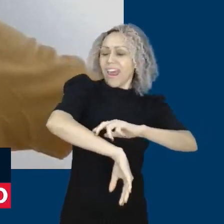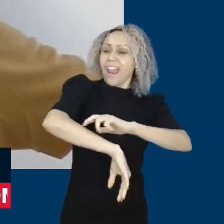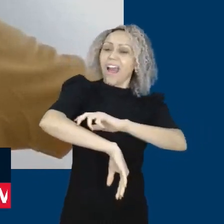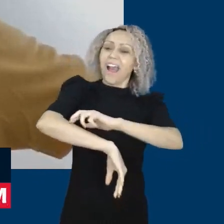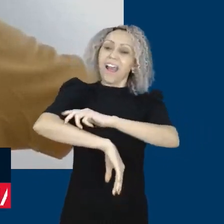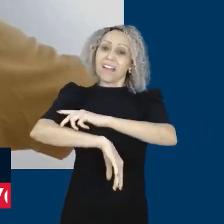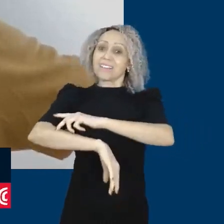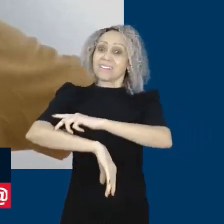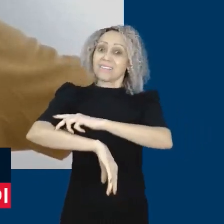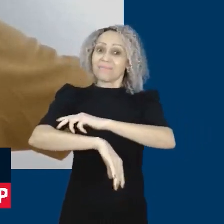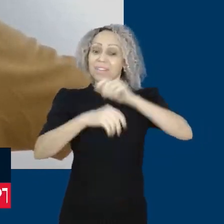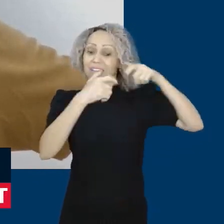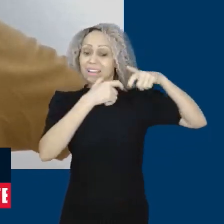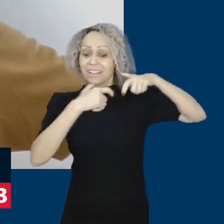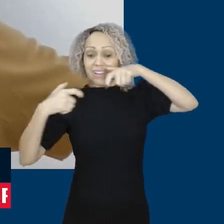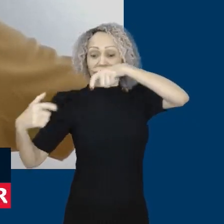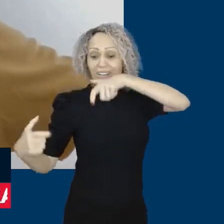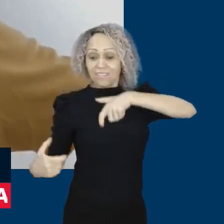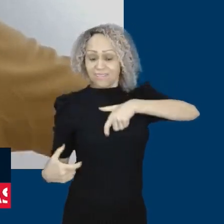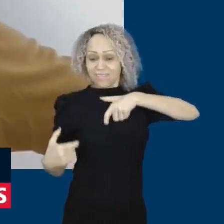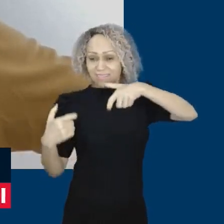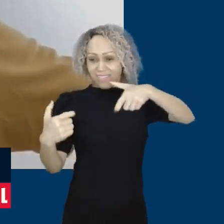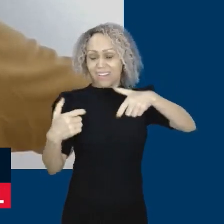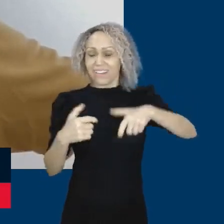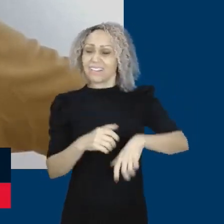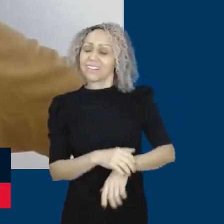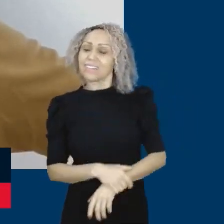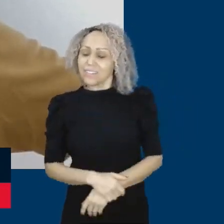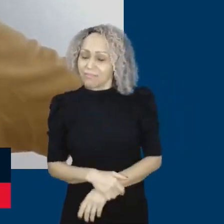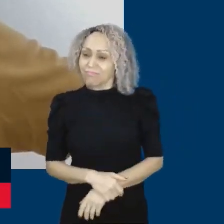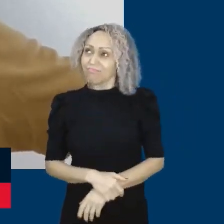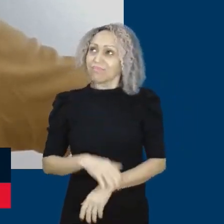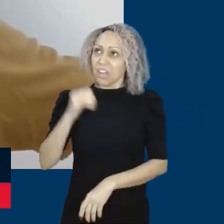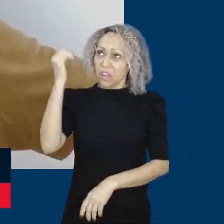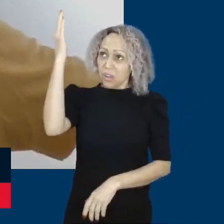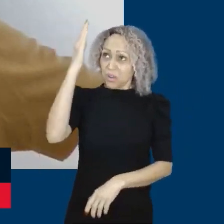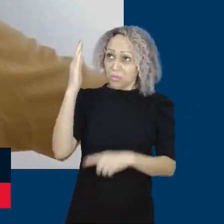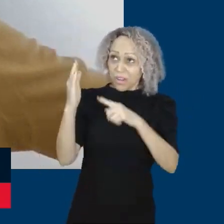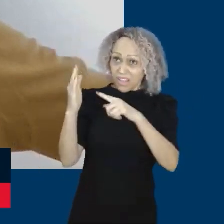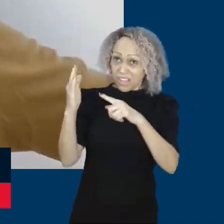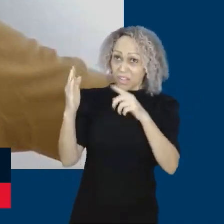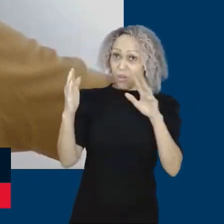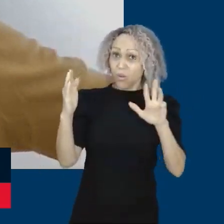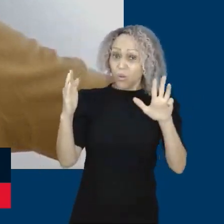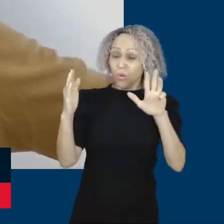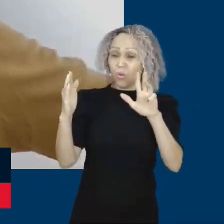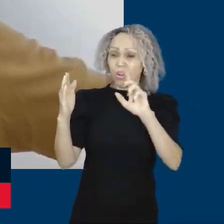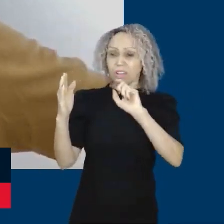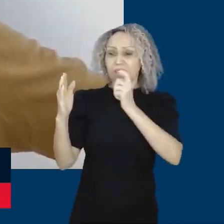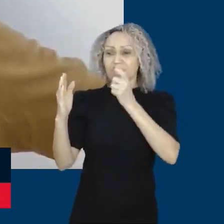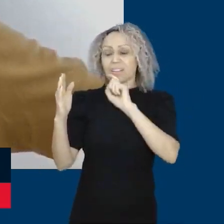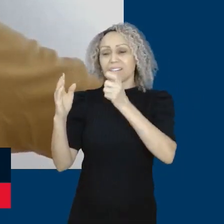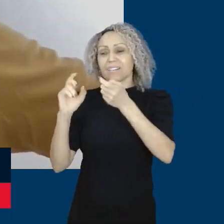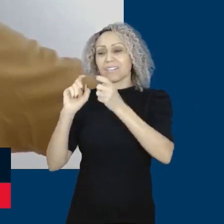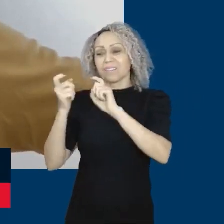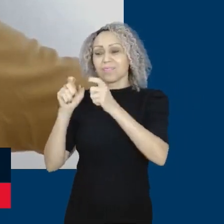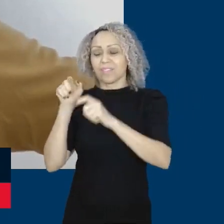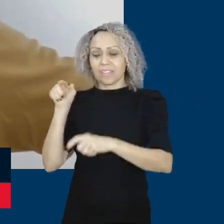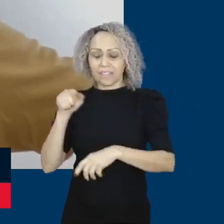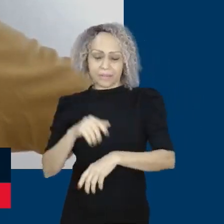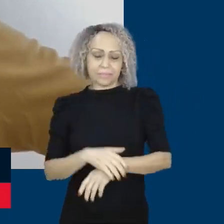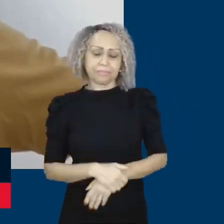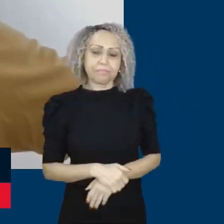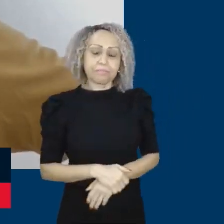ignorância, bloqueando vias, e o que me parece é que a Polícia Rodoviária Federal terá que